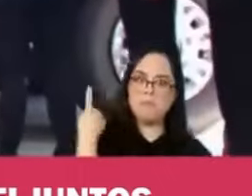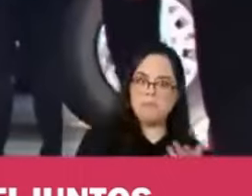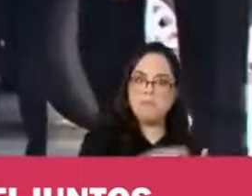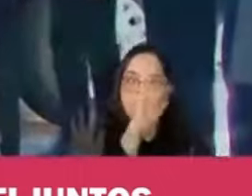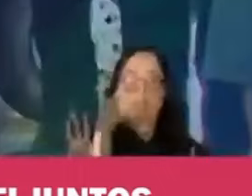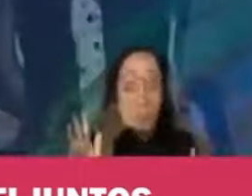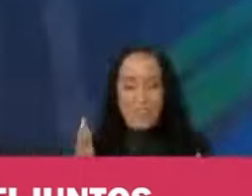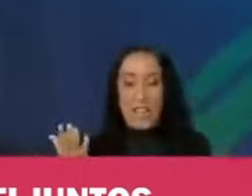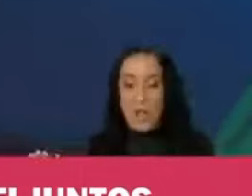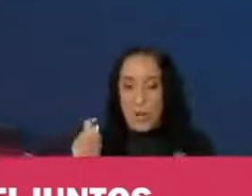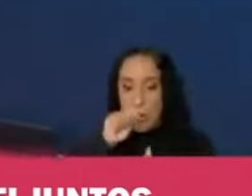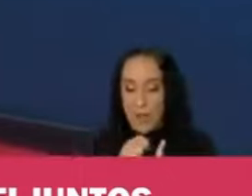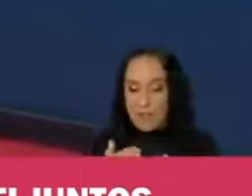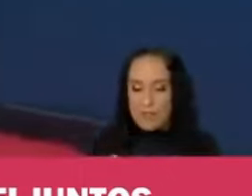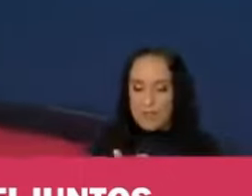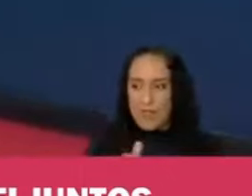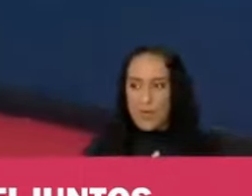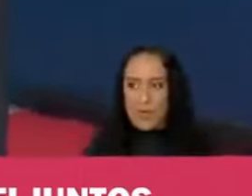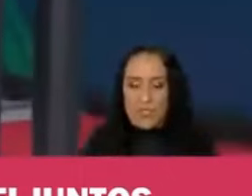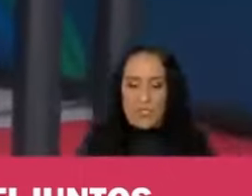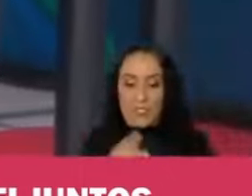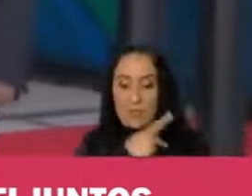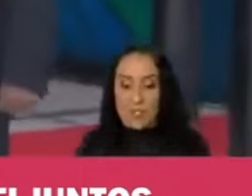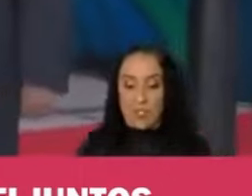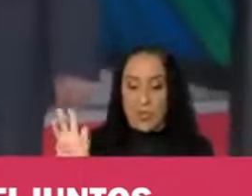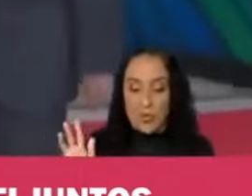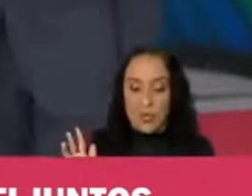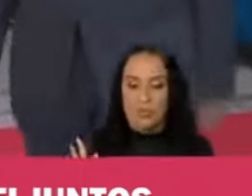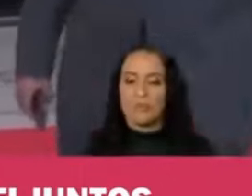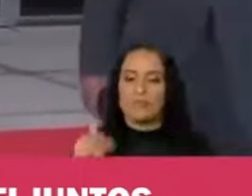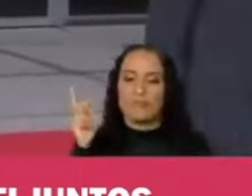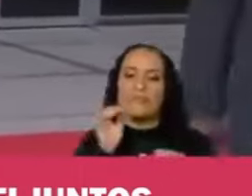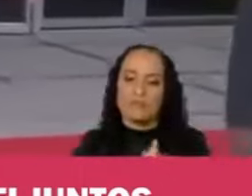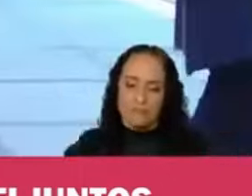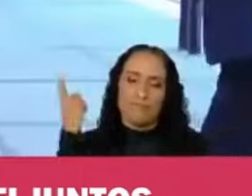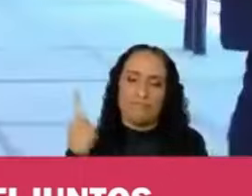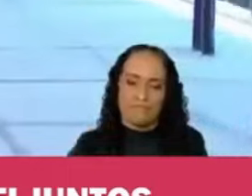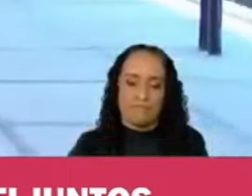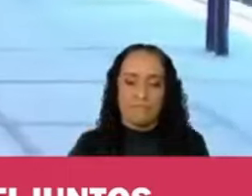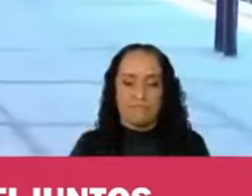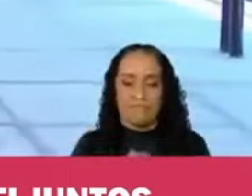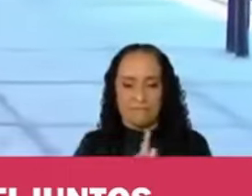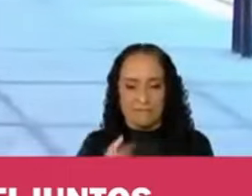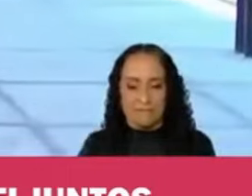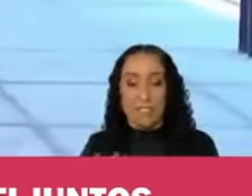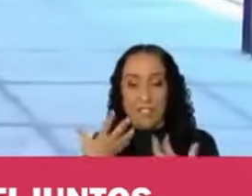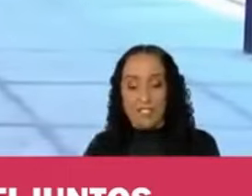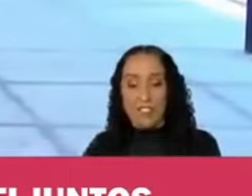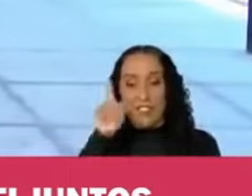Ixi. Não conseguiu nem subir a rampa. Pegou o elevador, chegou de lado.